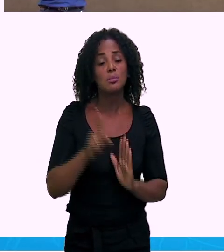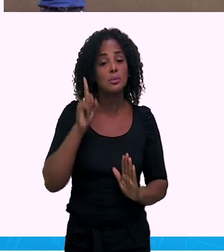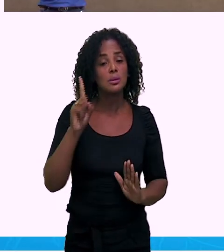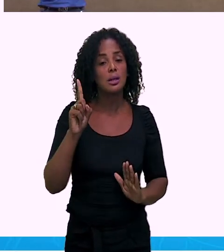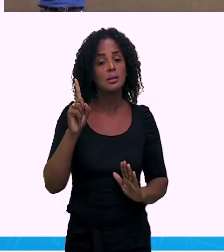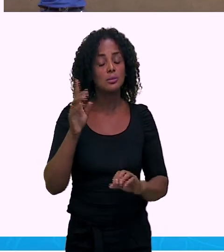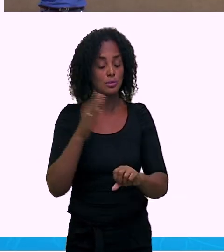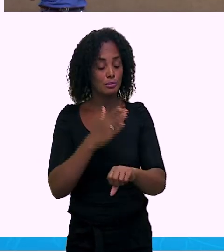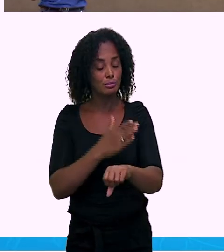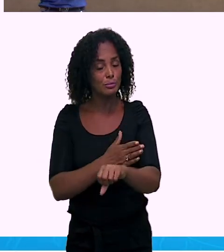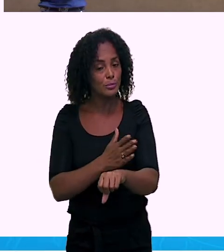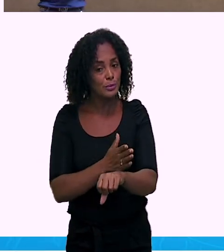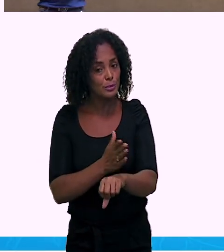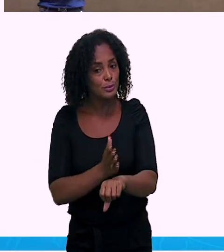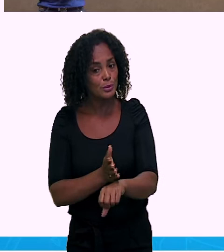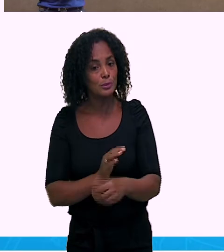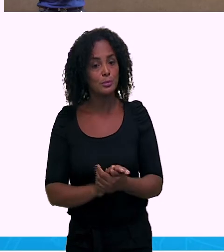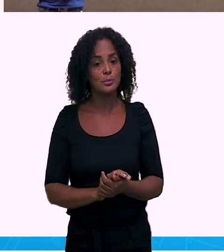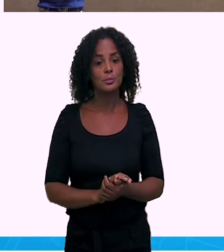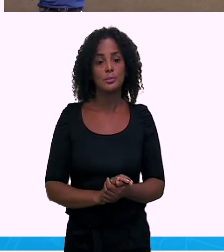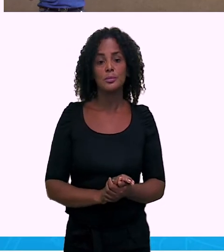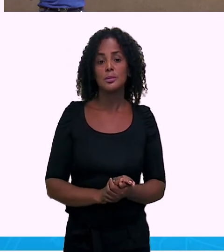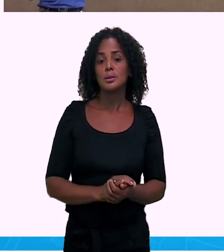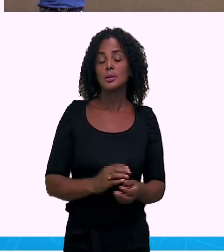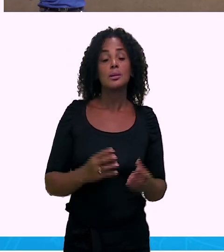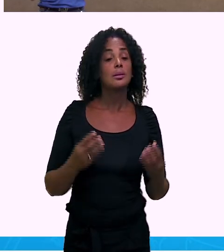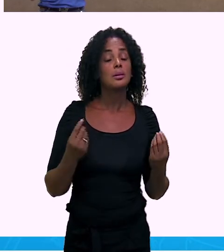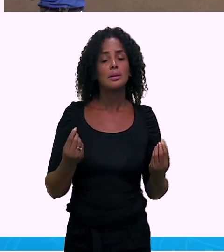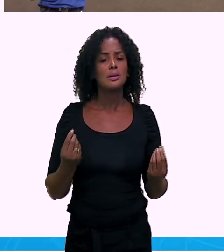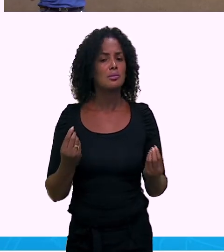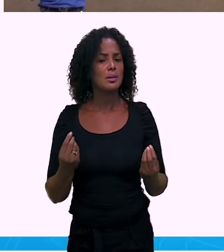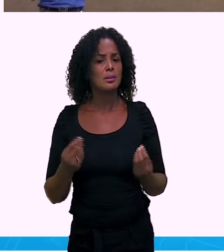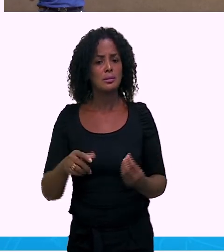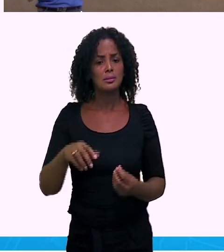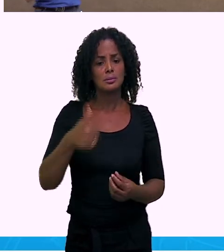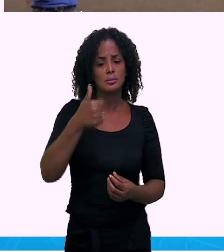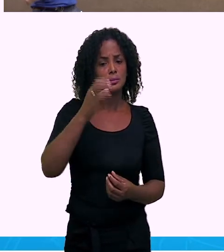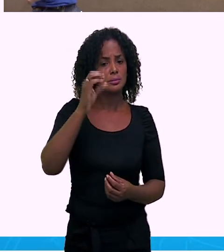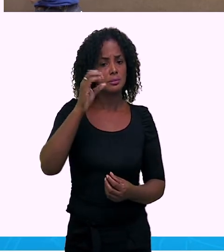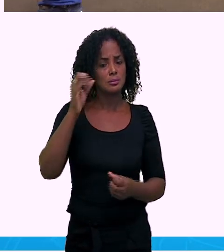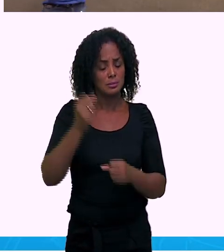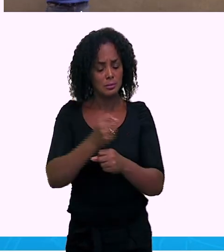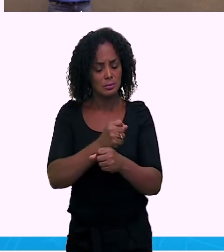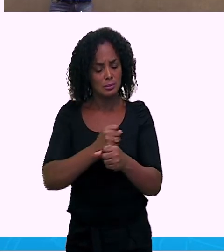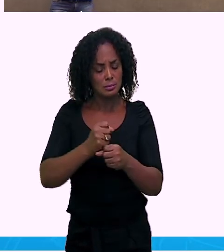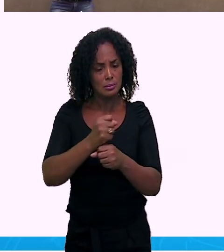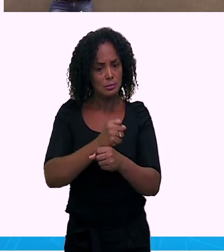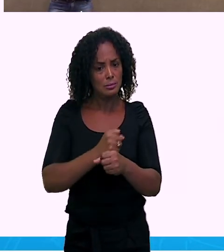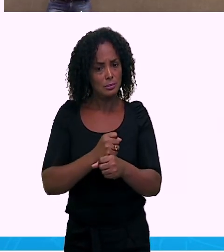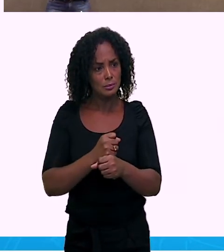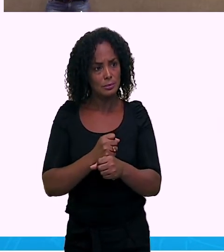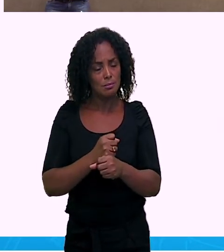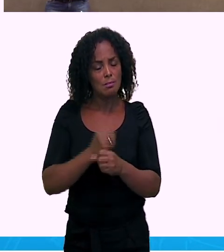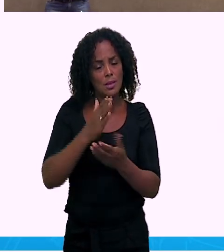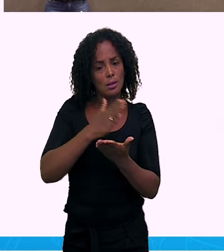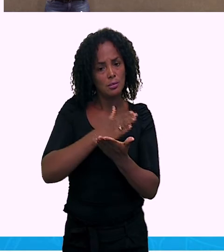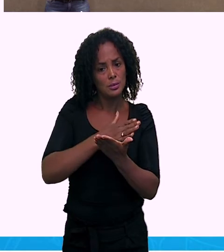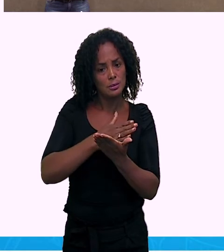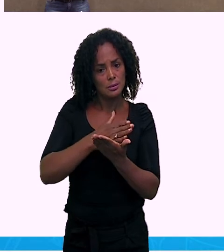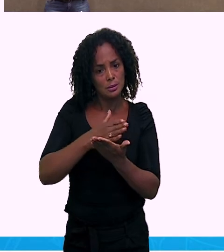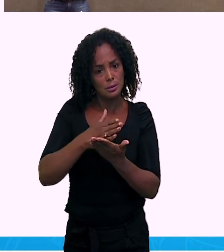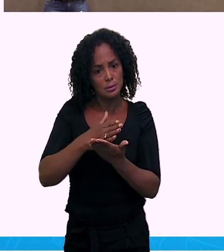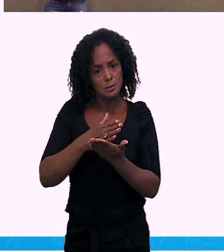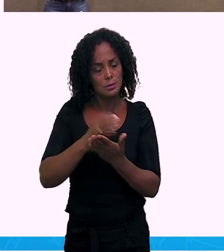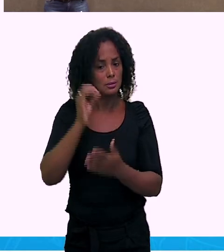Então, é uma unidade que equivale a 100 anos. Então, quando eu comecei aqui, né?